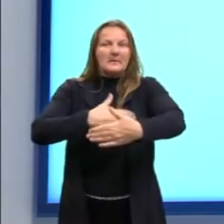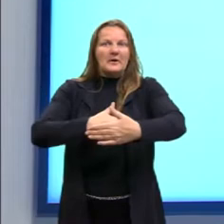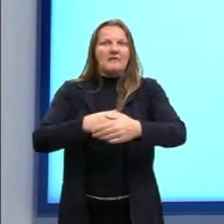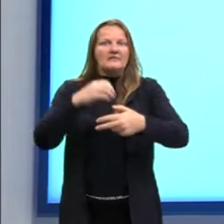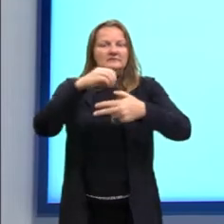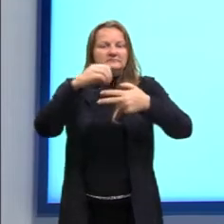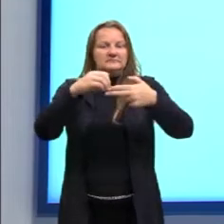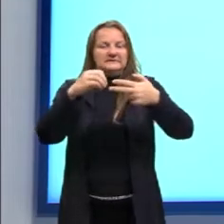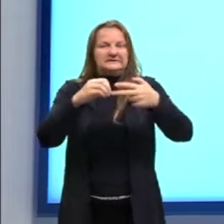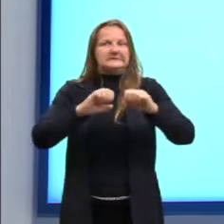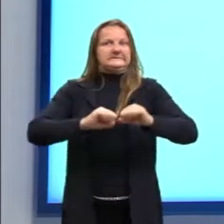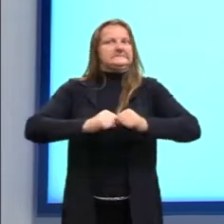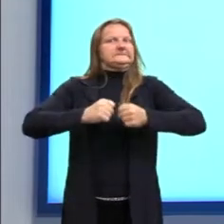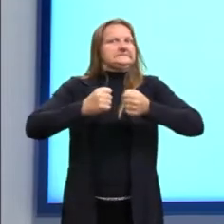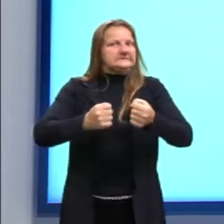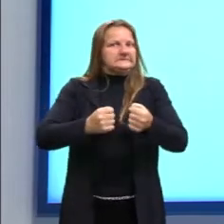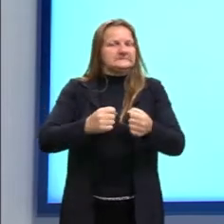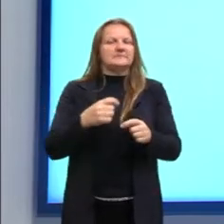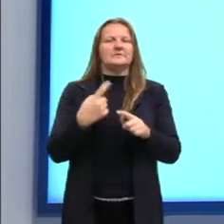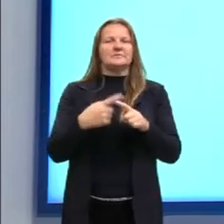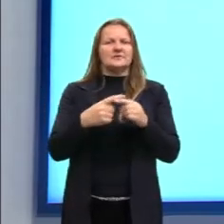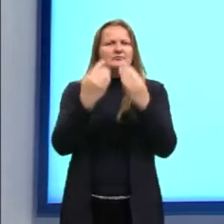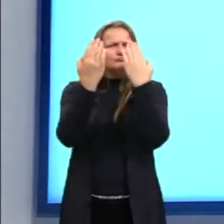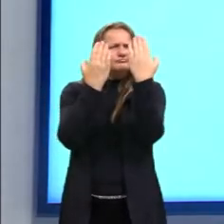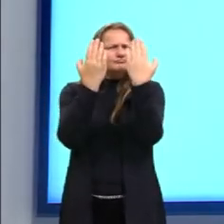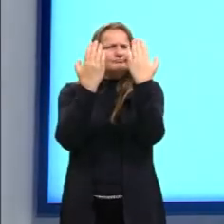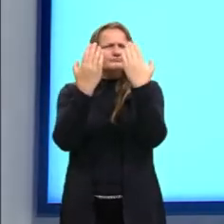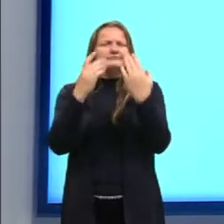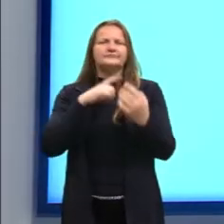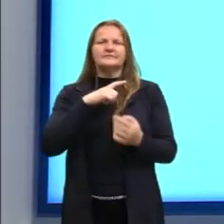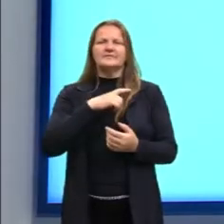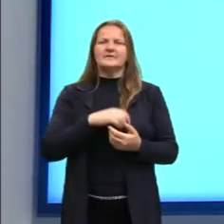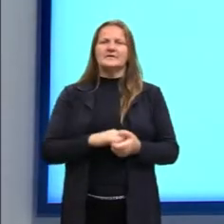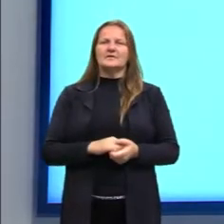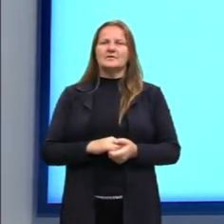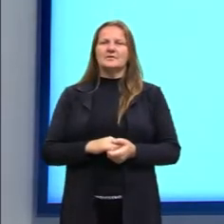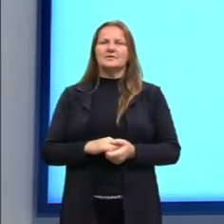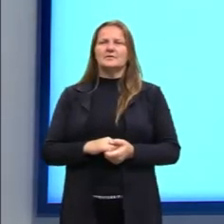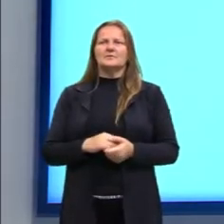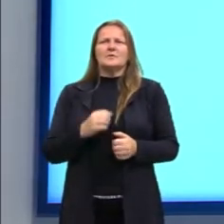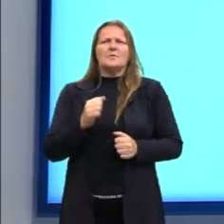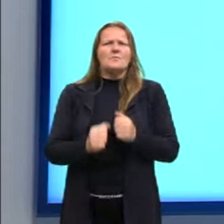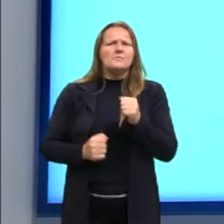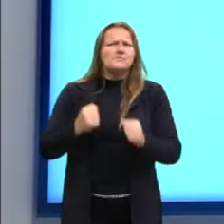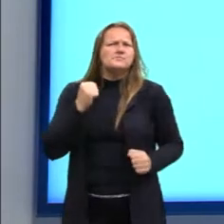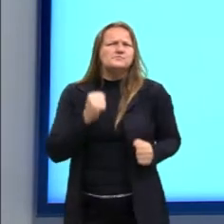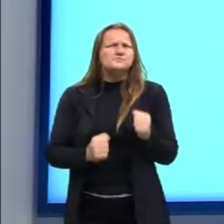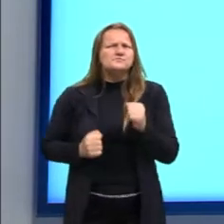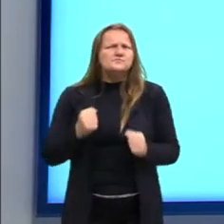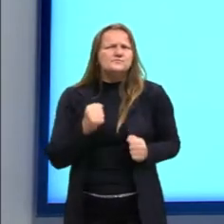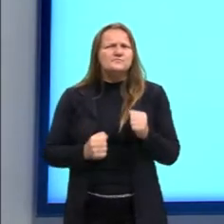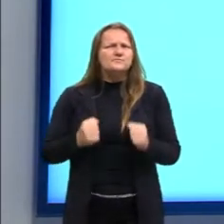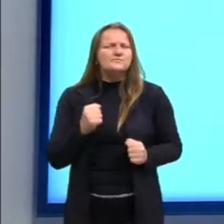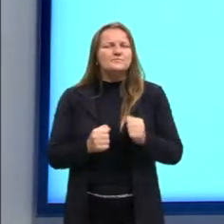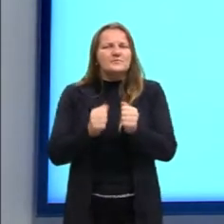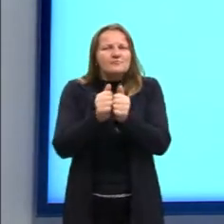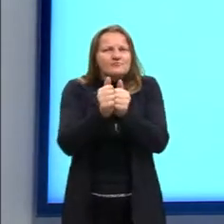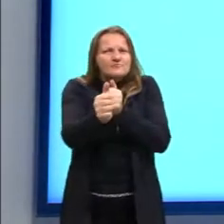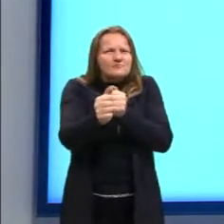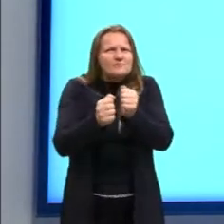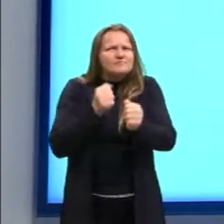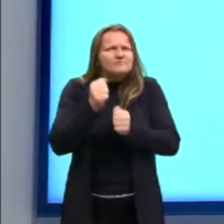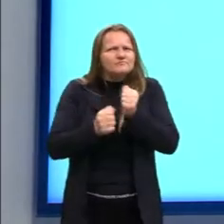Enem, né? Porque se a gente for fazer a comparação aí com uma corrida, que era o que eu estava propondo aqui no